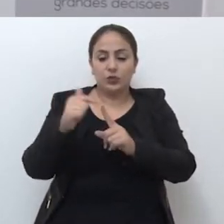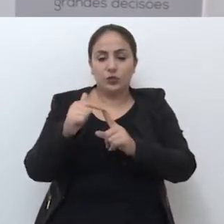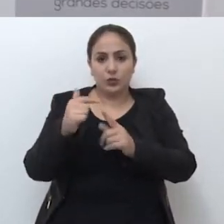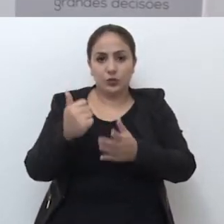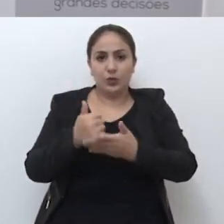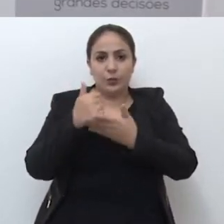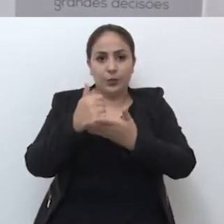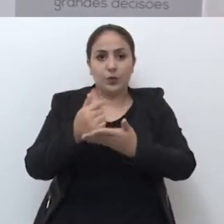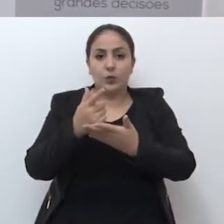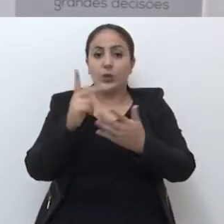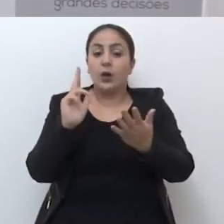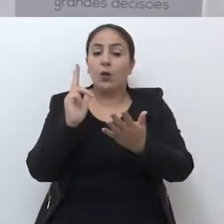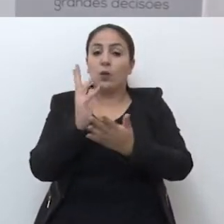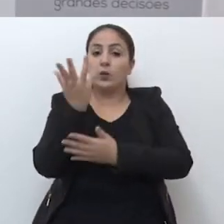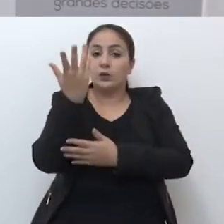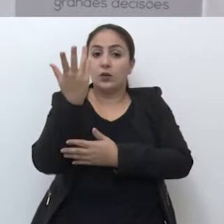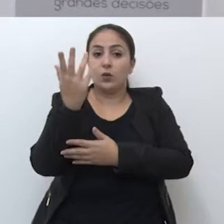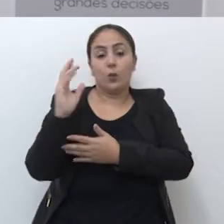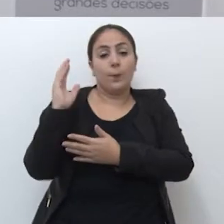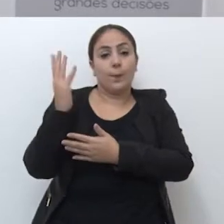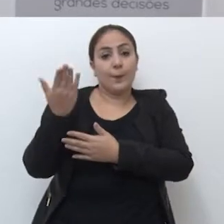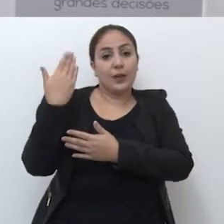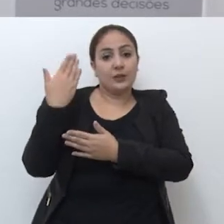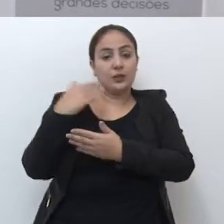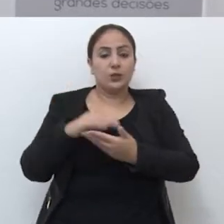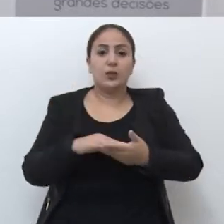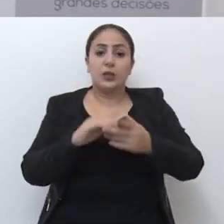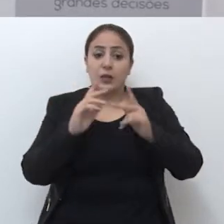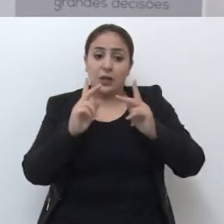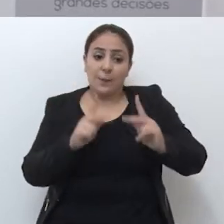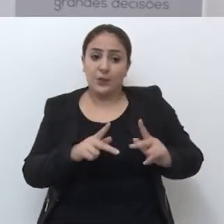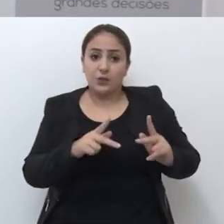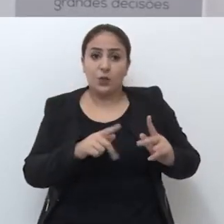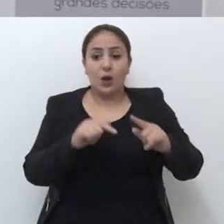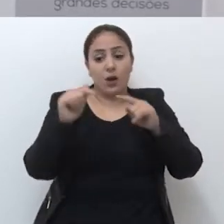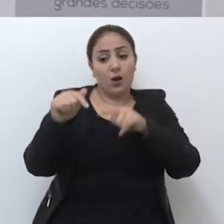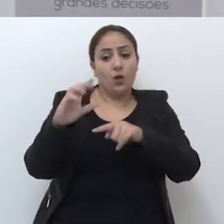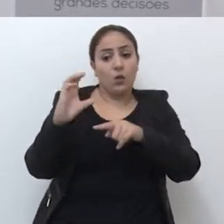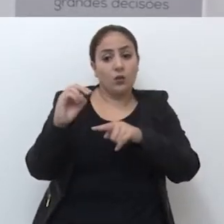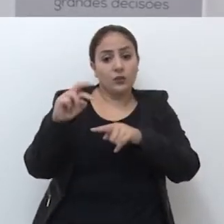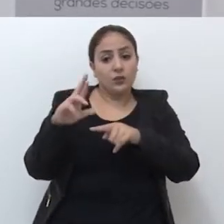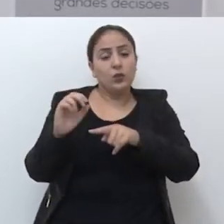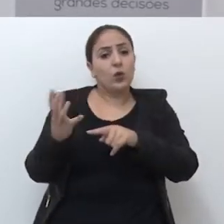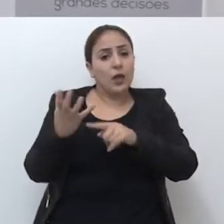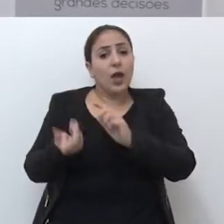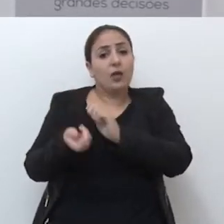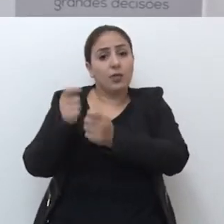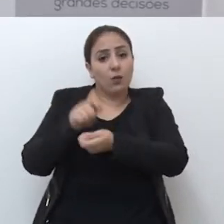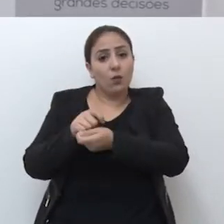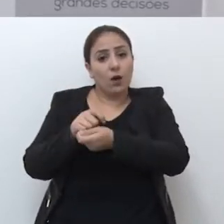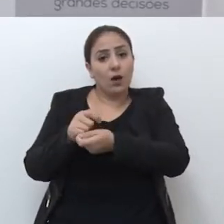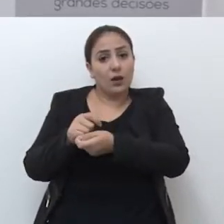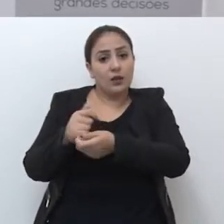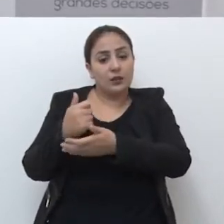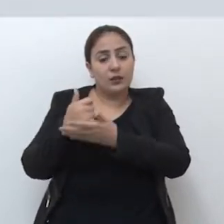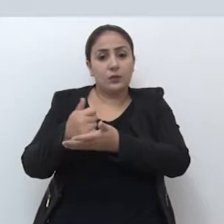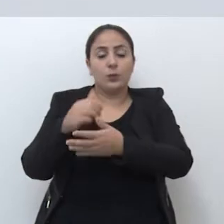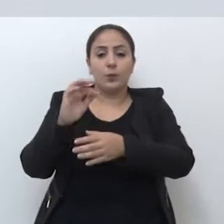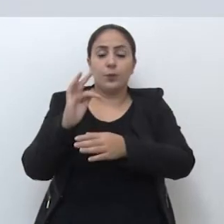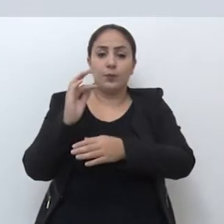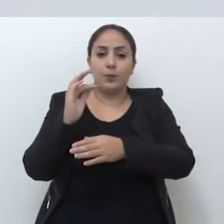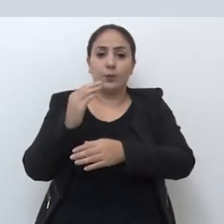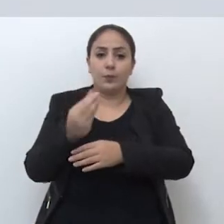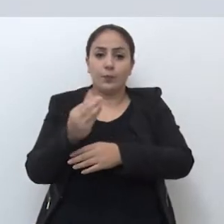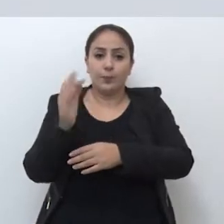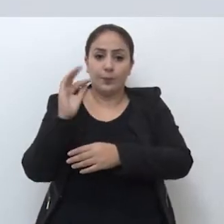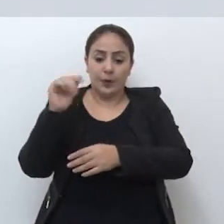fundamento de suporte o que aconteceu no passado. E, consequentemente, o conservador, é claro, busca, como falei, adequar aquilo que deu certo no passado, trazendo isso para o presente.